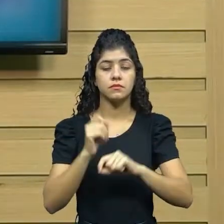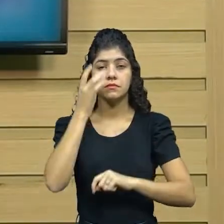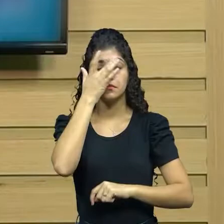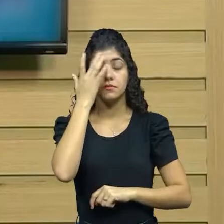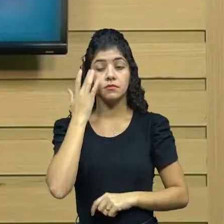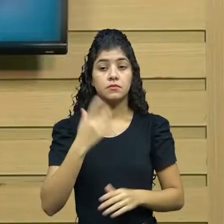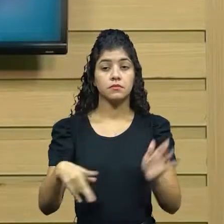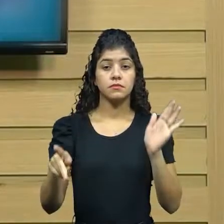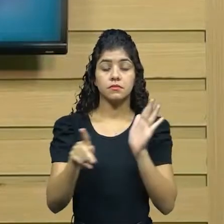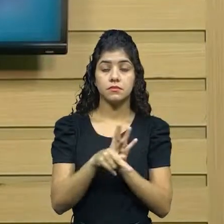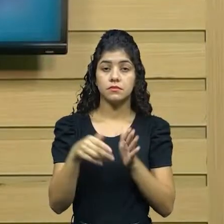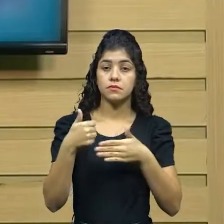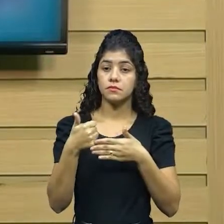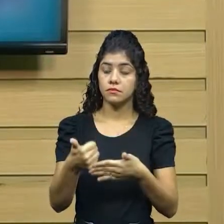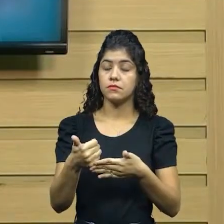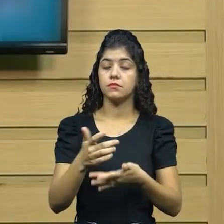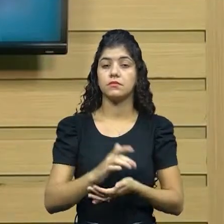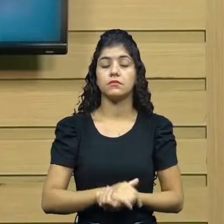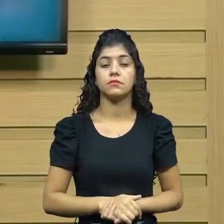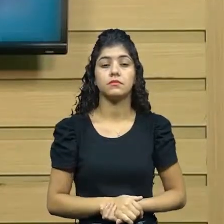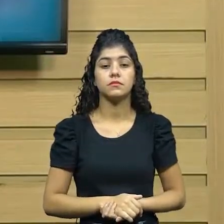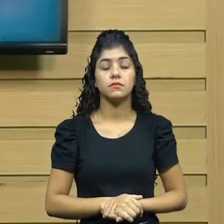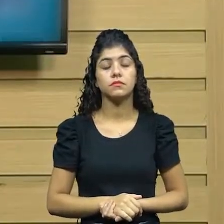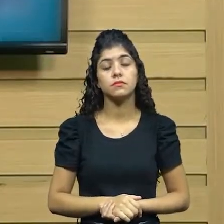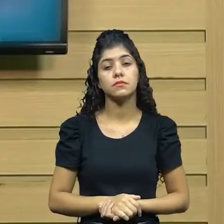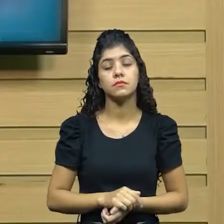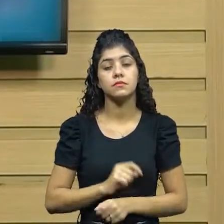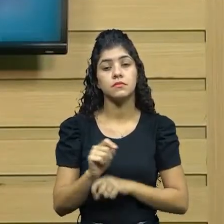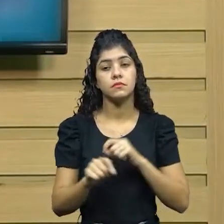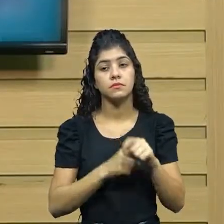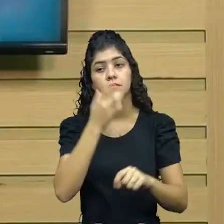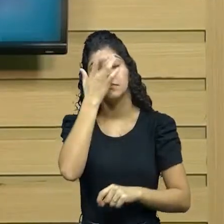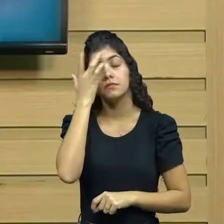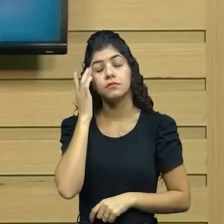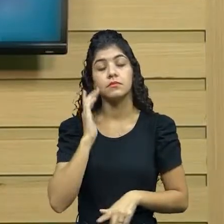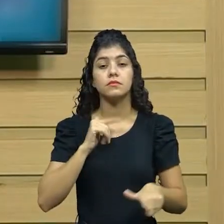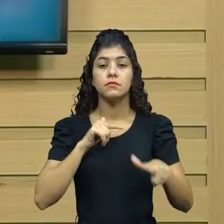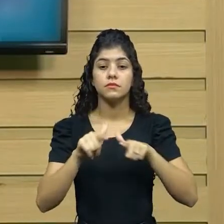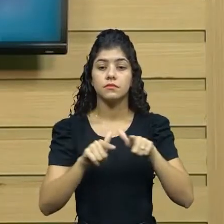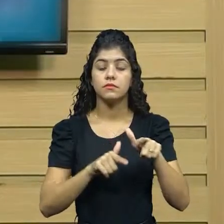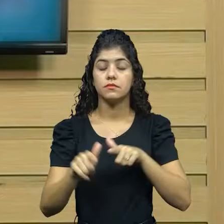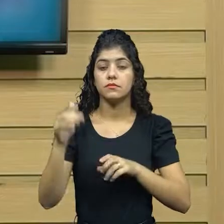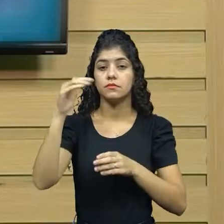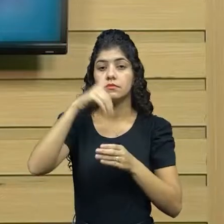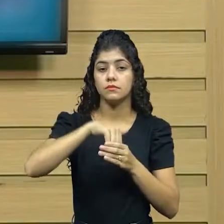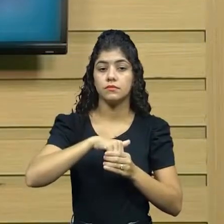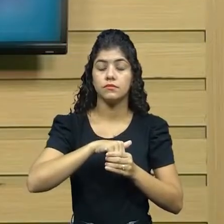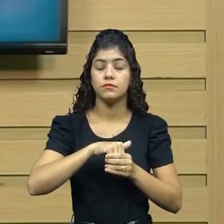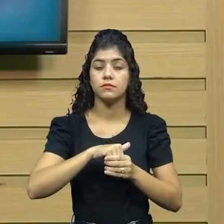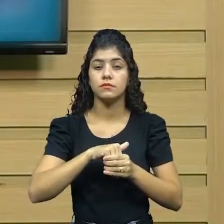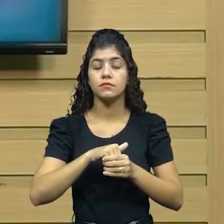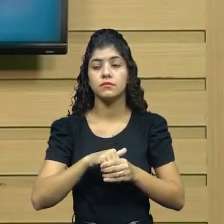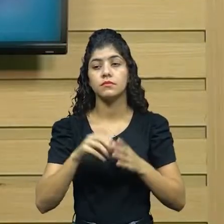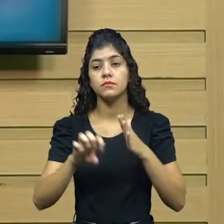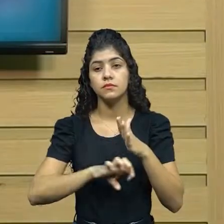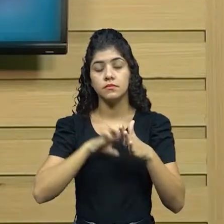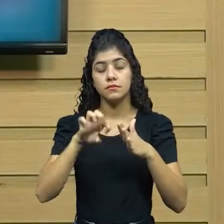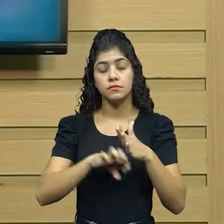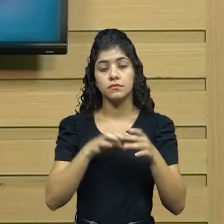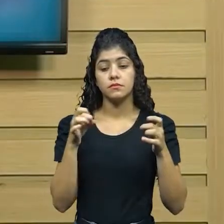próprios colaboradores. Os colaboradores, as pessoas que trabalham dentro da empresa, do